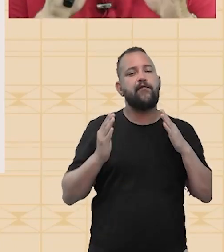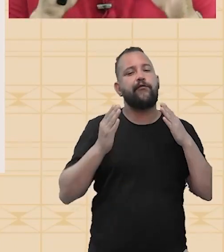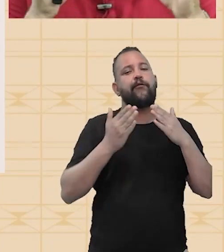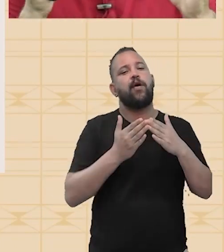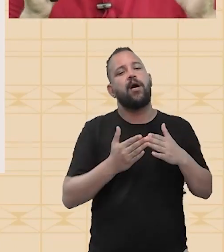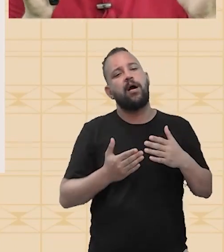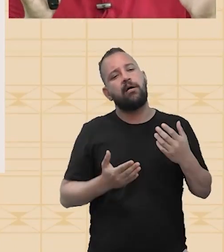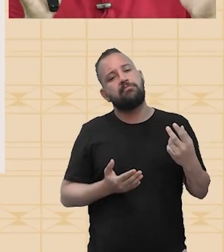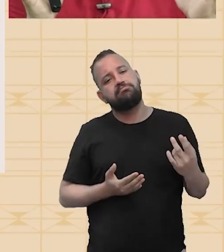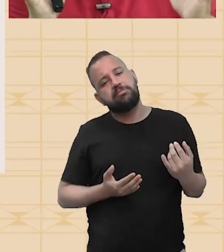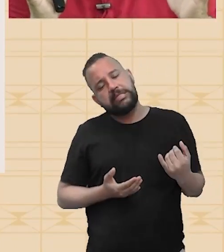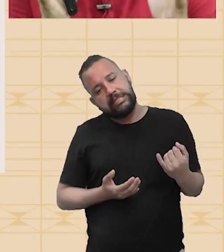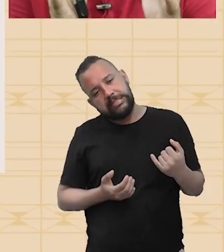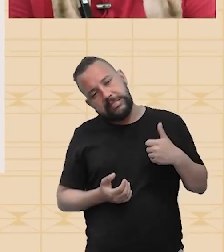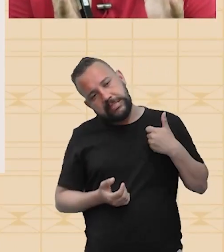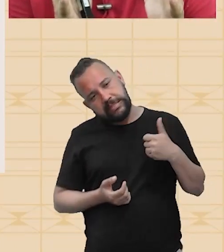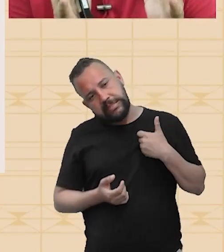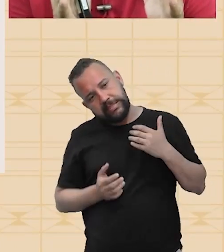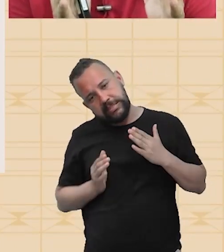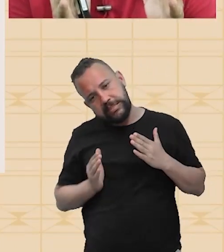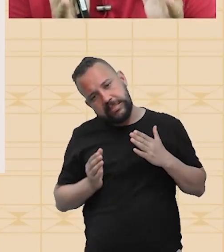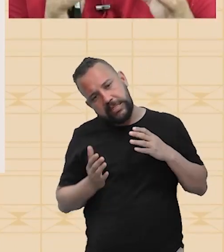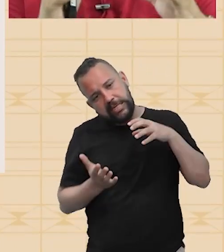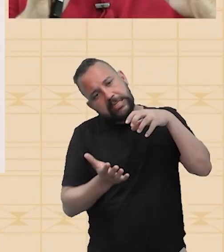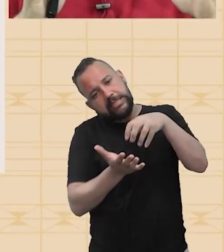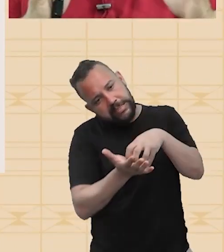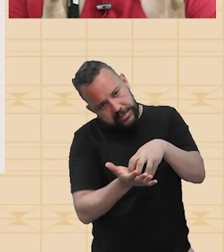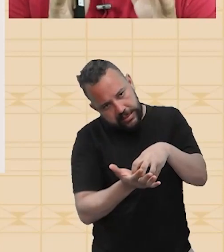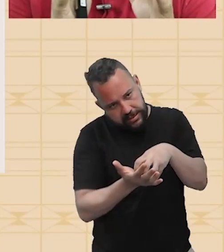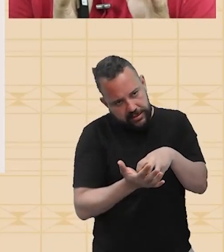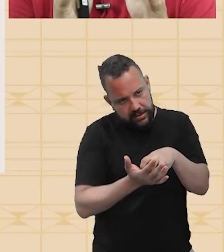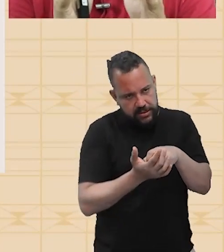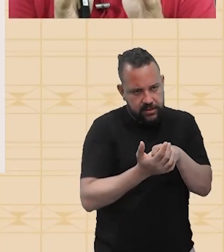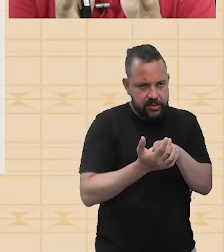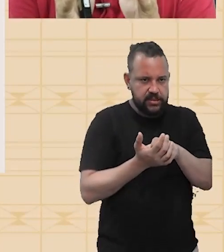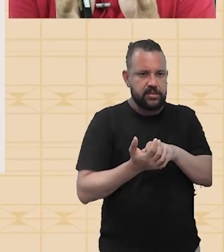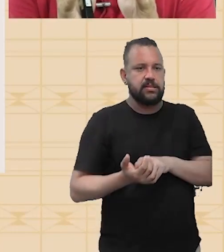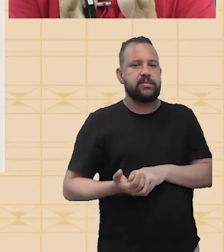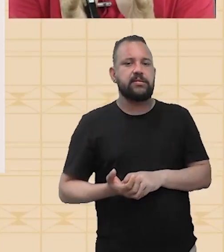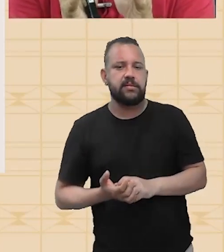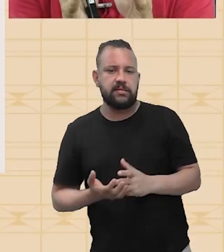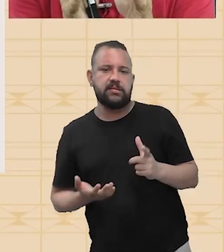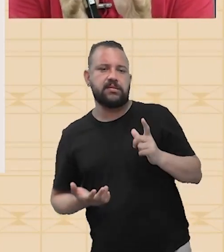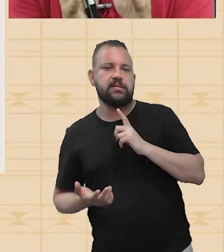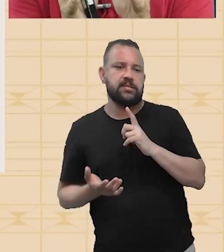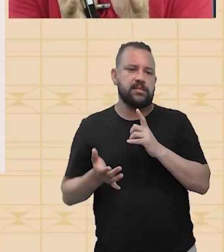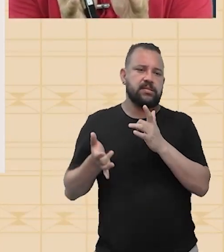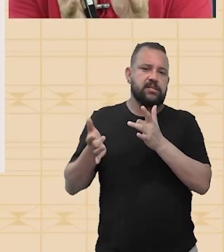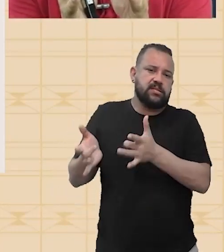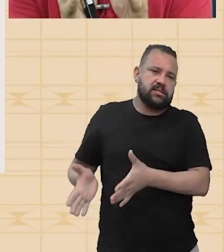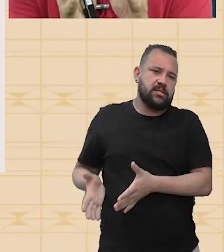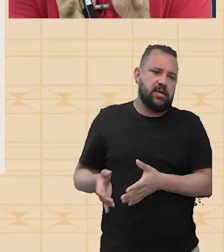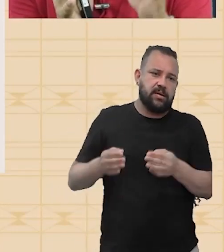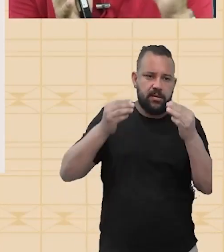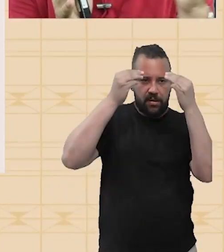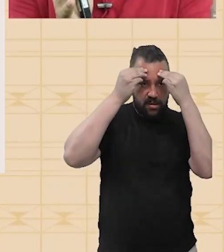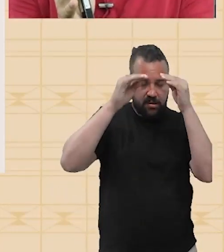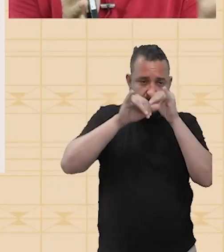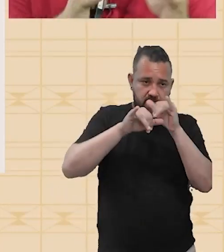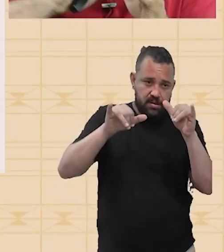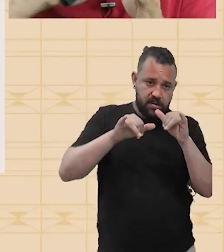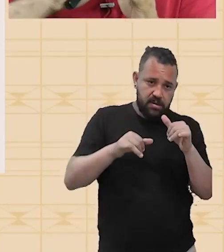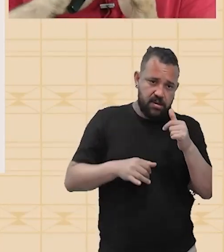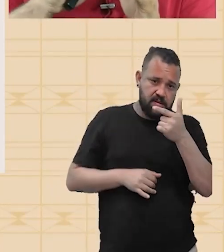essa faixa de idade centralizada, tu tá percebendo? E aí a gente vai deixar de fazer publicidade para os extremos de